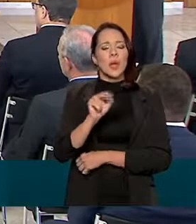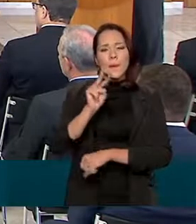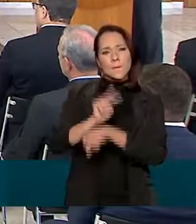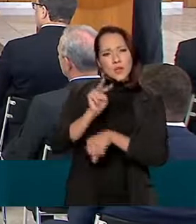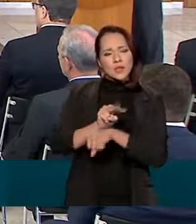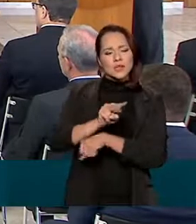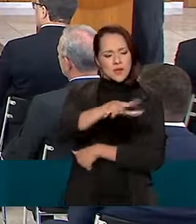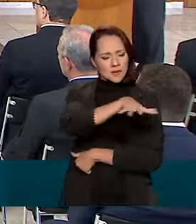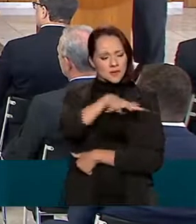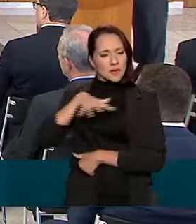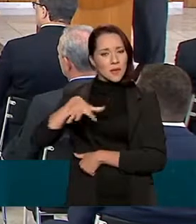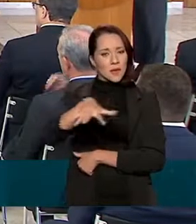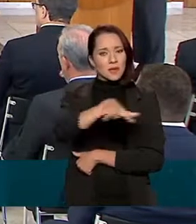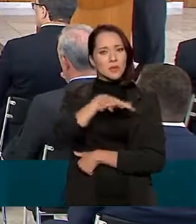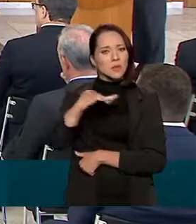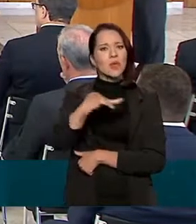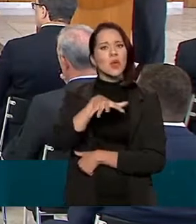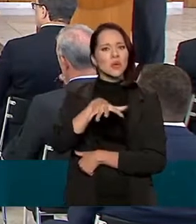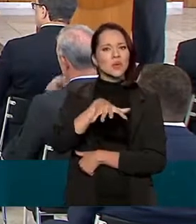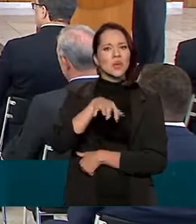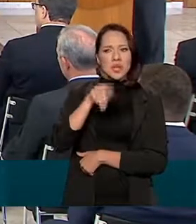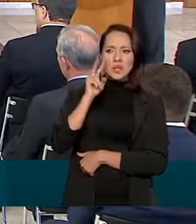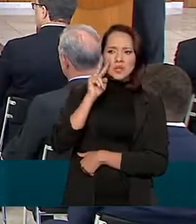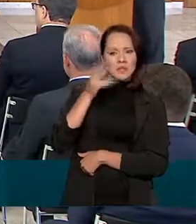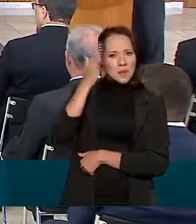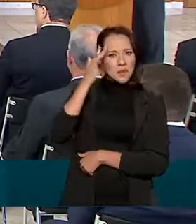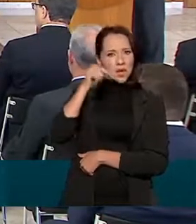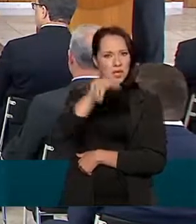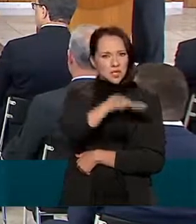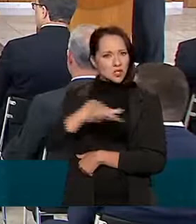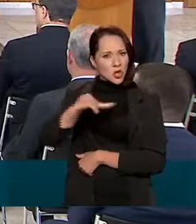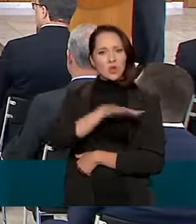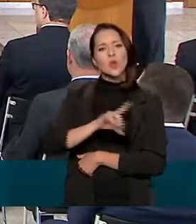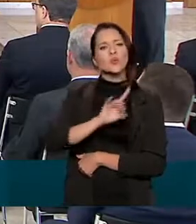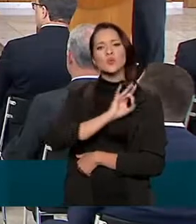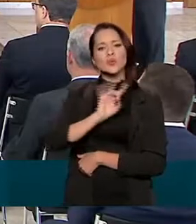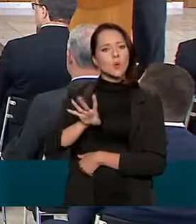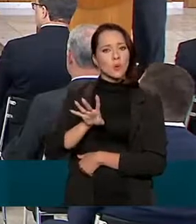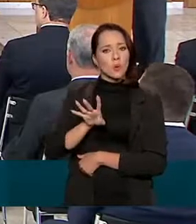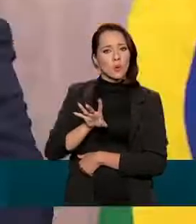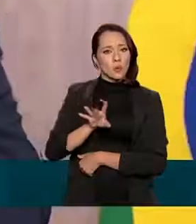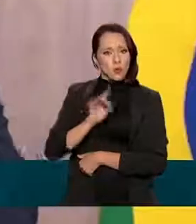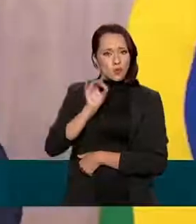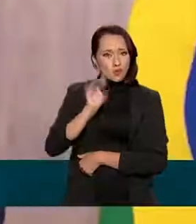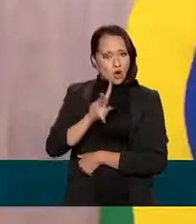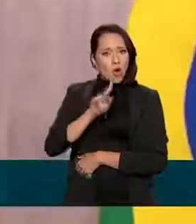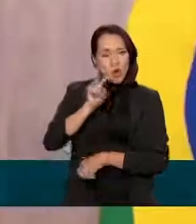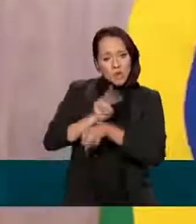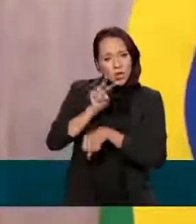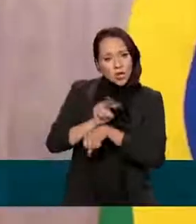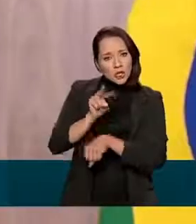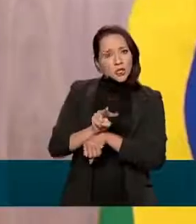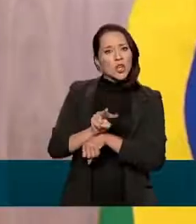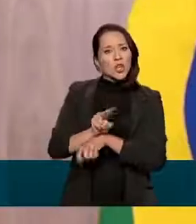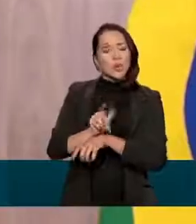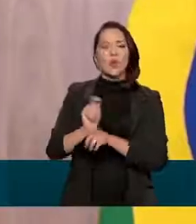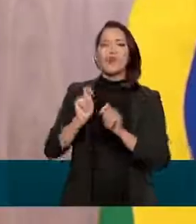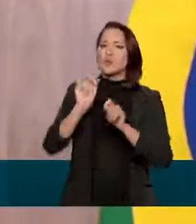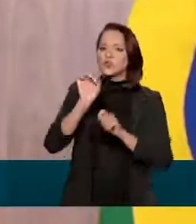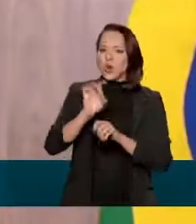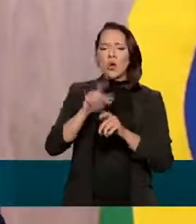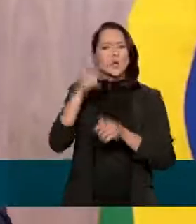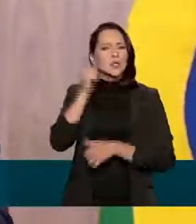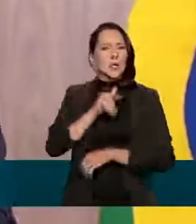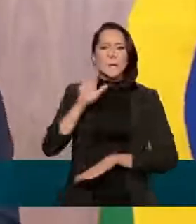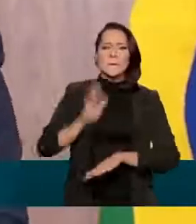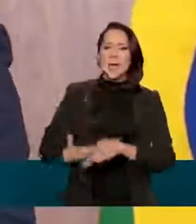este território e a reconocer que esse território solamente e conservando pode levar